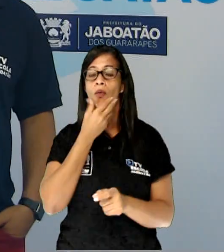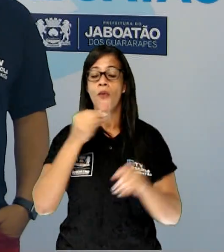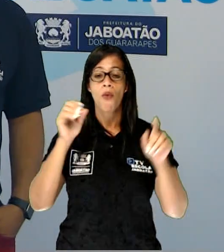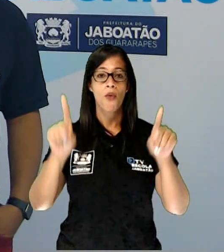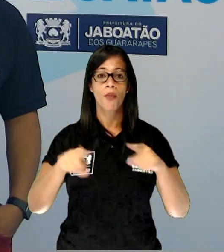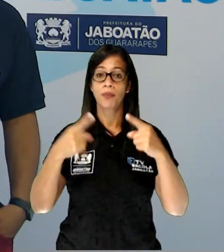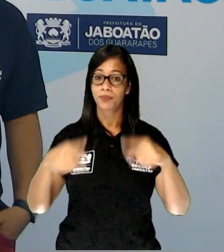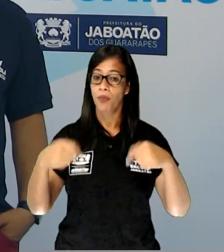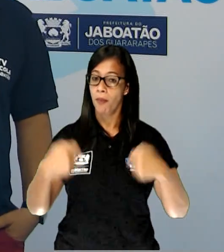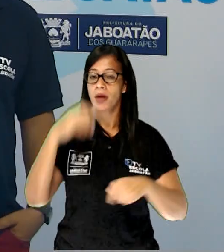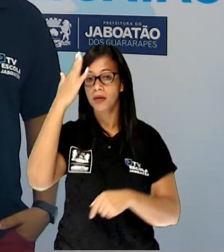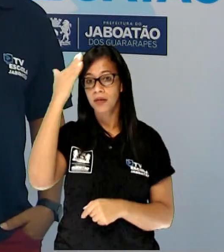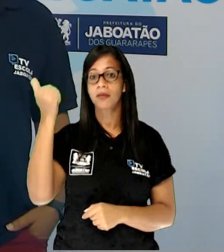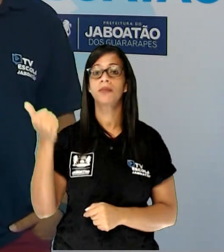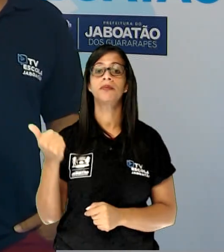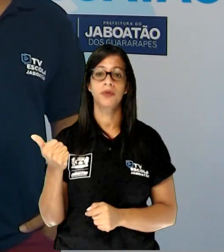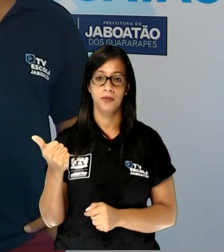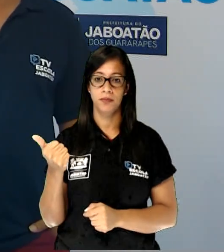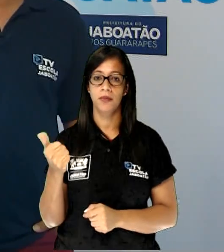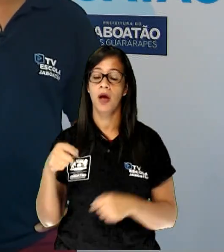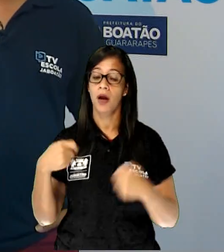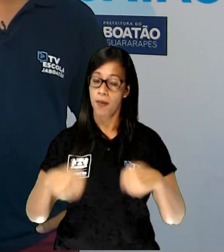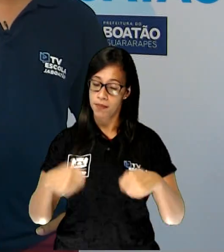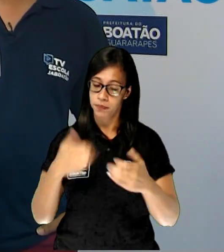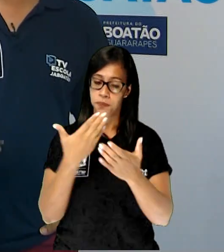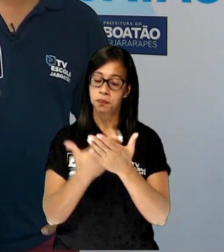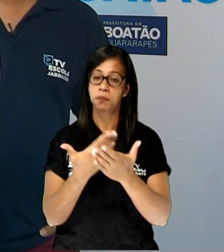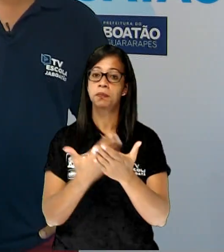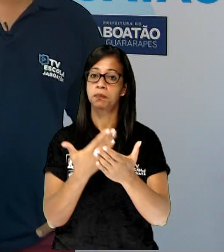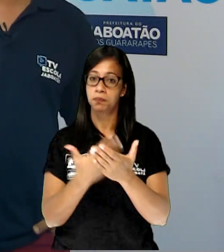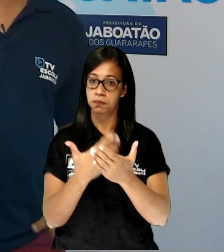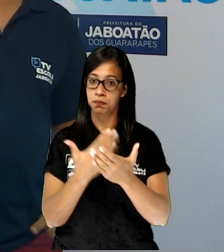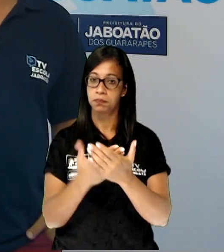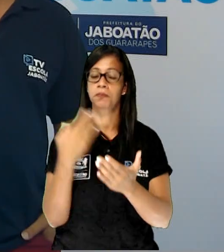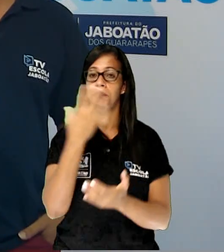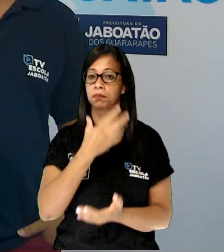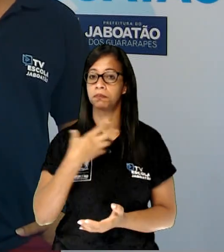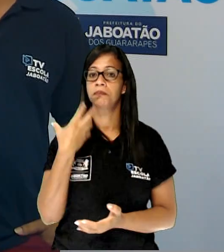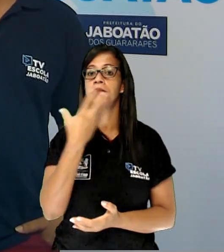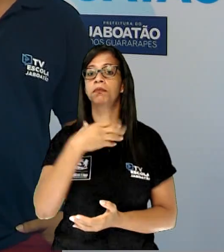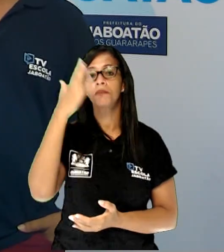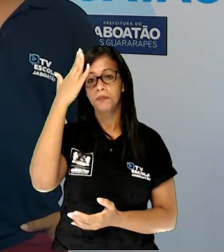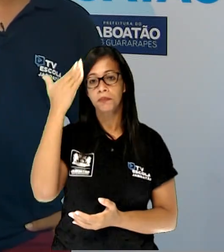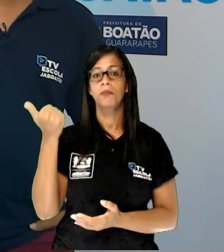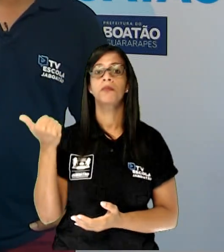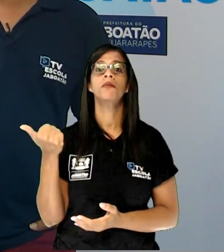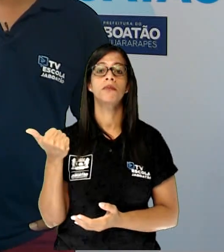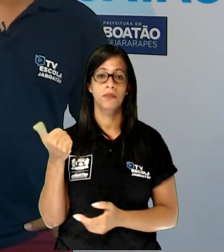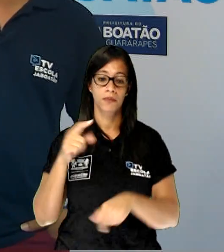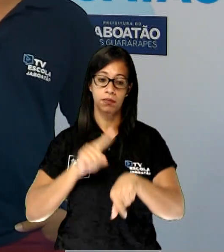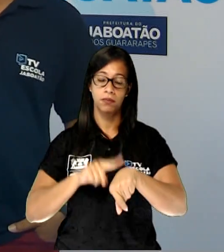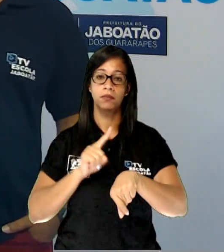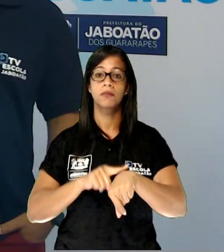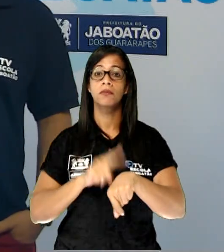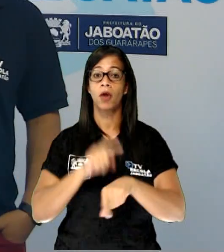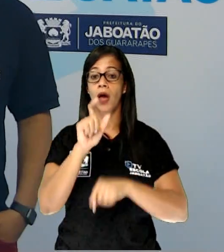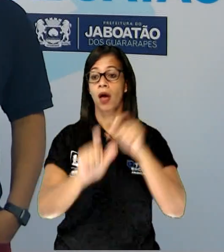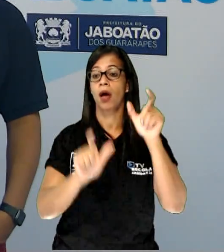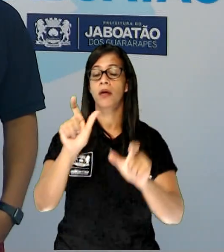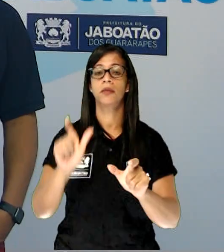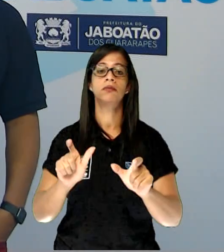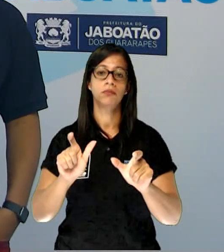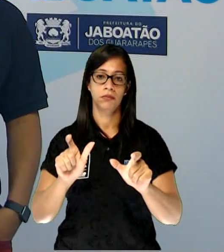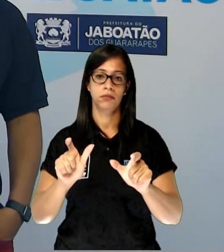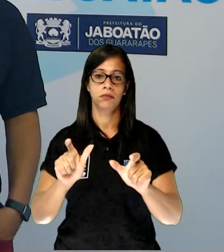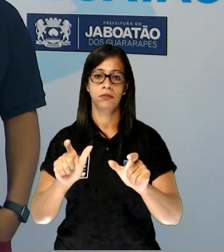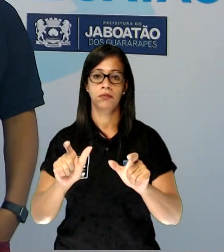Ou tem que estudar muito a música para saber a entrada de cada instrumento, a que hora cada instrumento vai tocar,